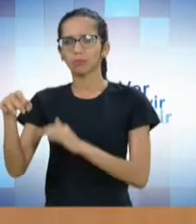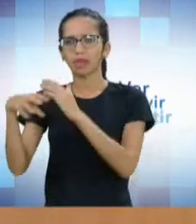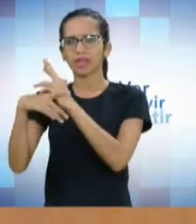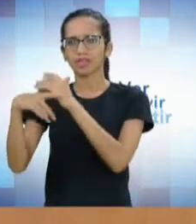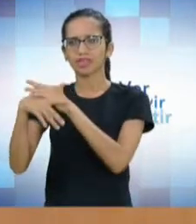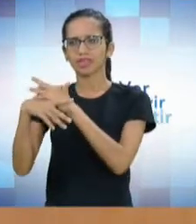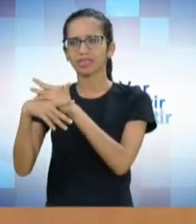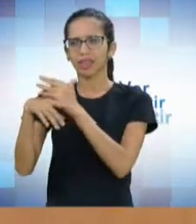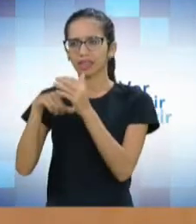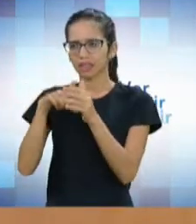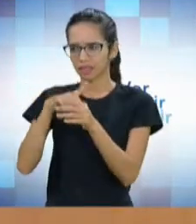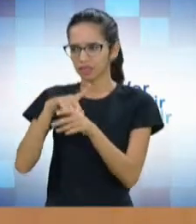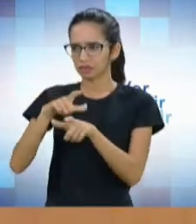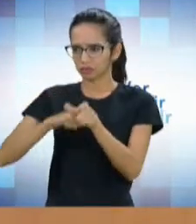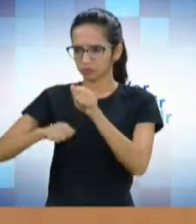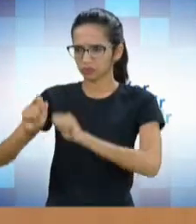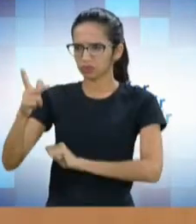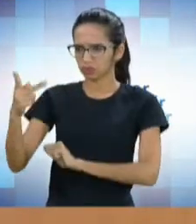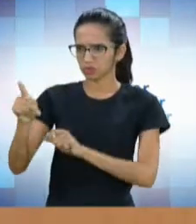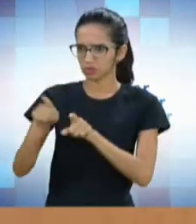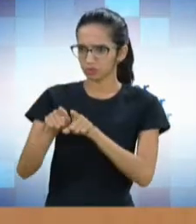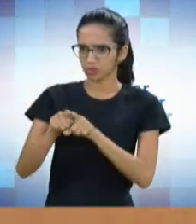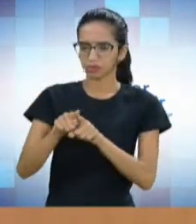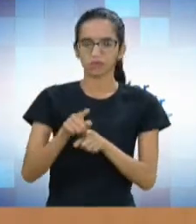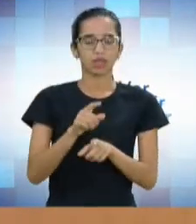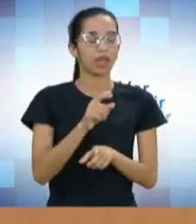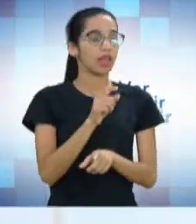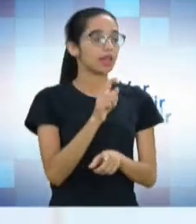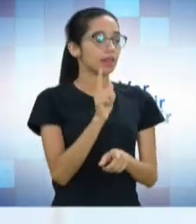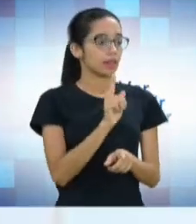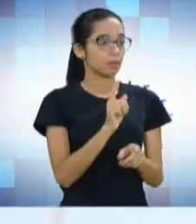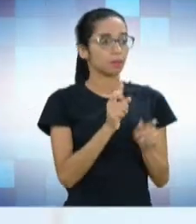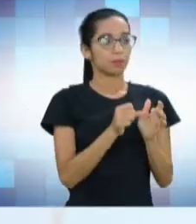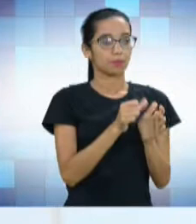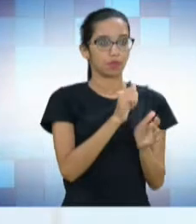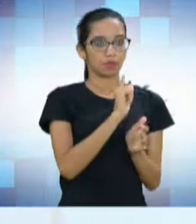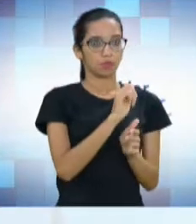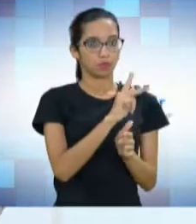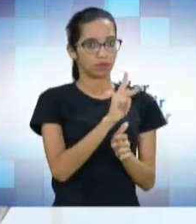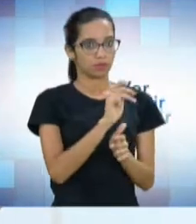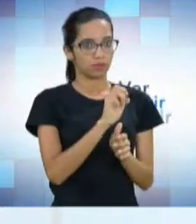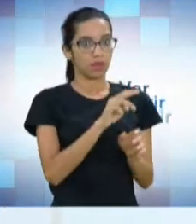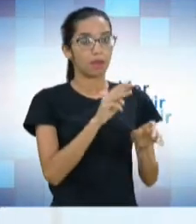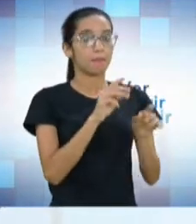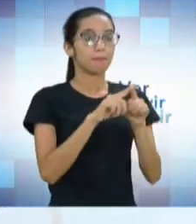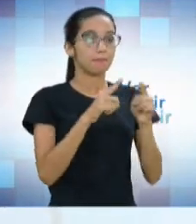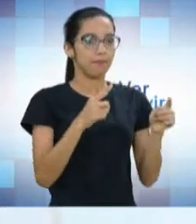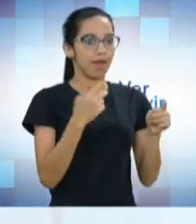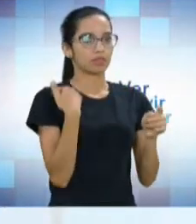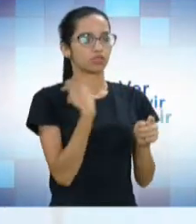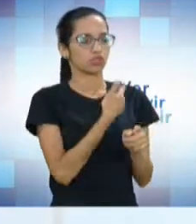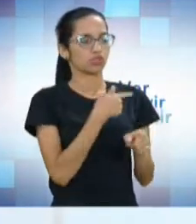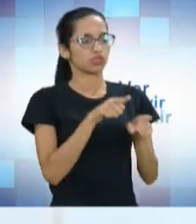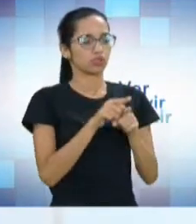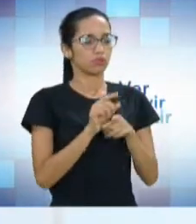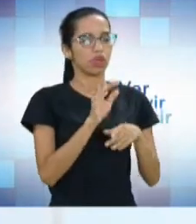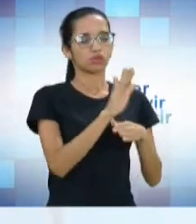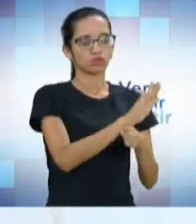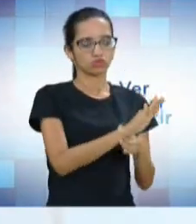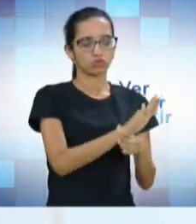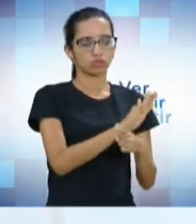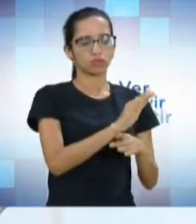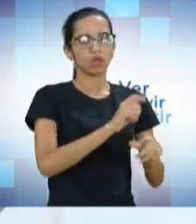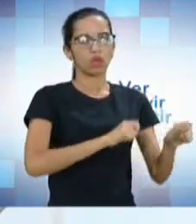é administrado pelo inpe sim mas a secretaria de economia solidária quem gerencia essa administração do